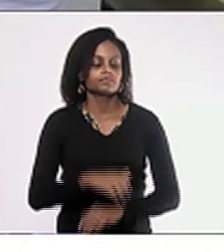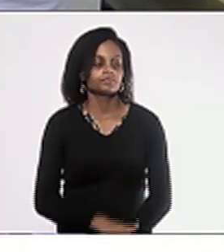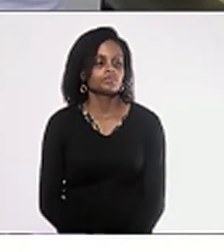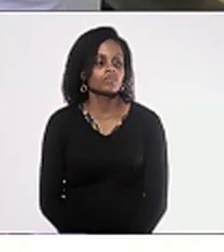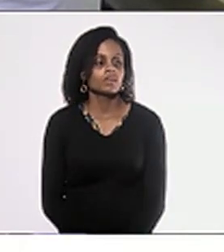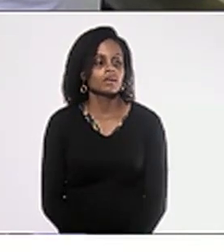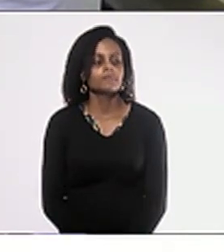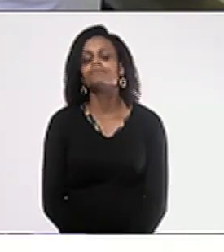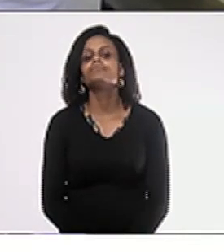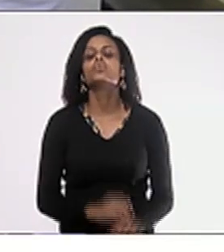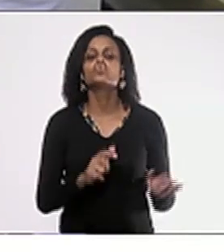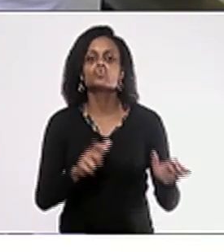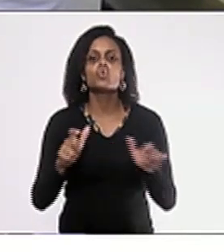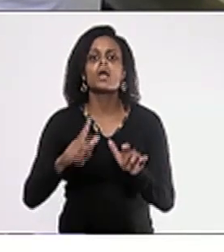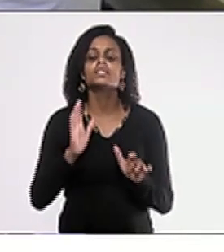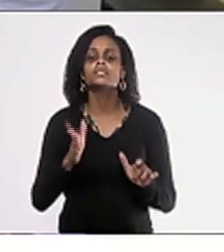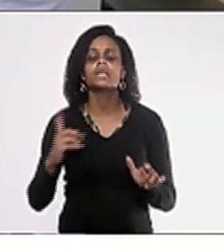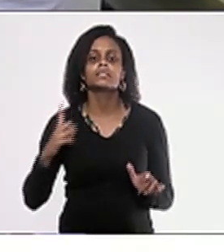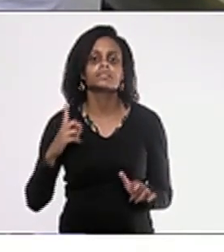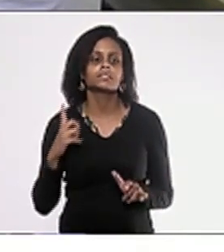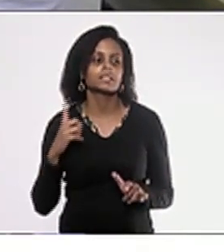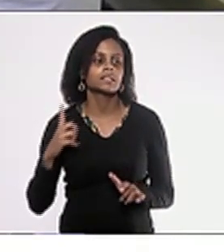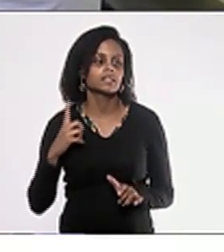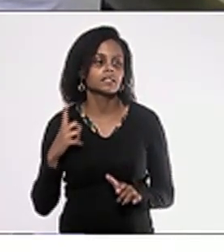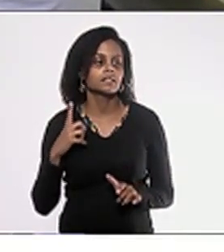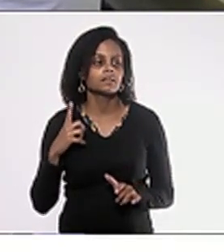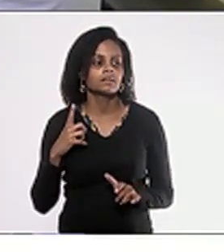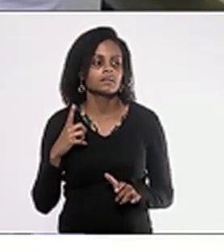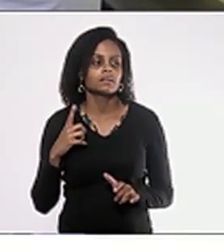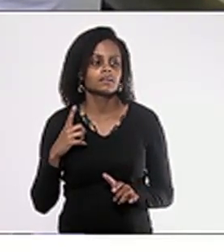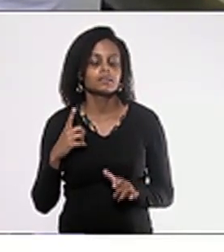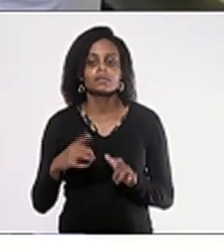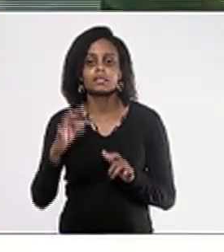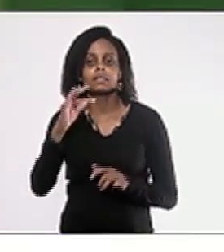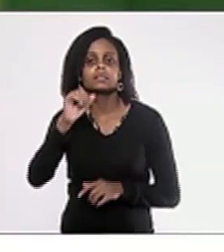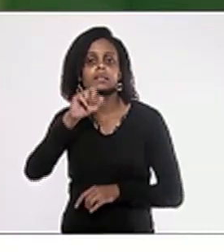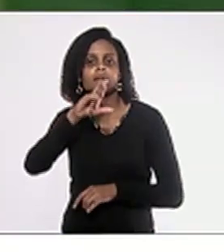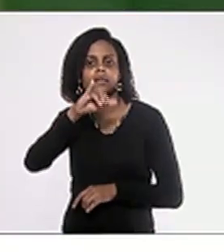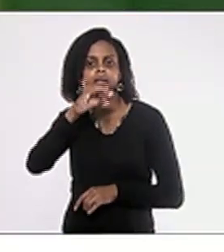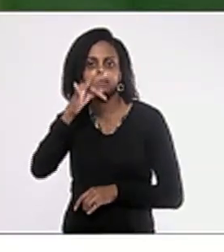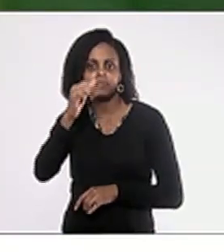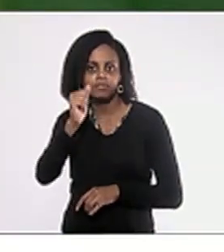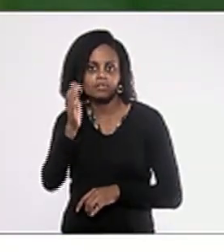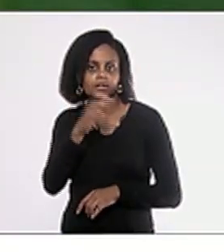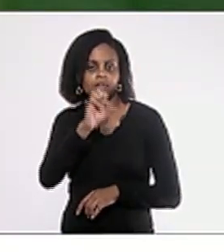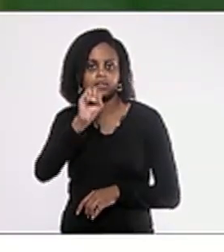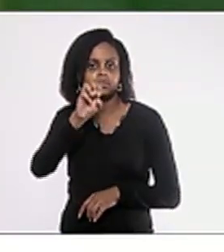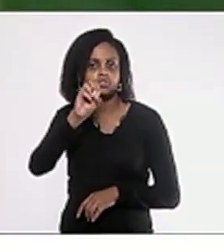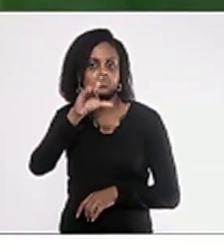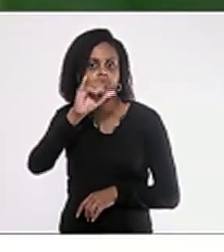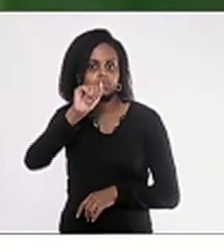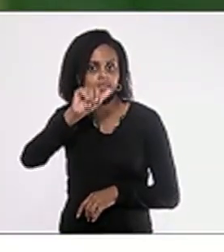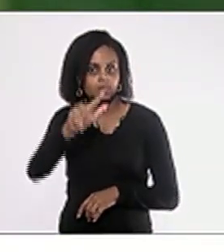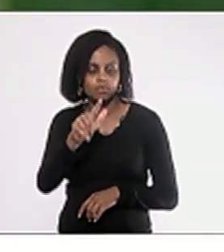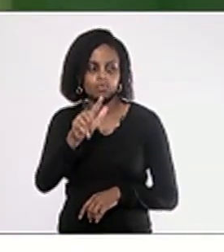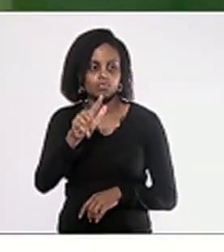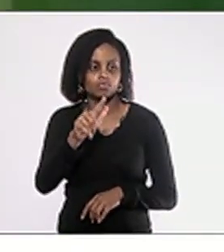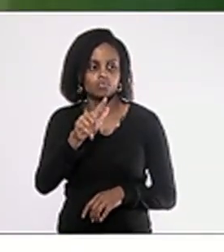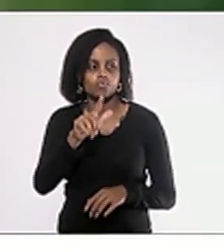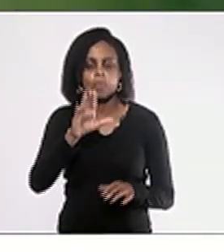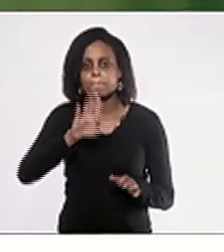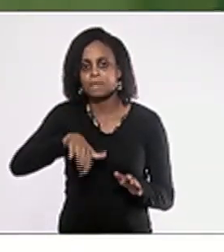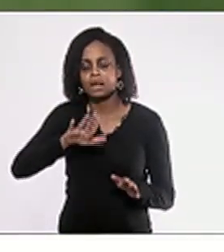nos locais onde já tem instituída a tarifa social, já existente.